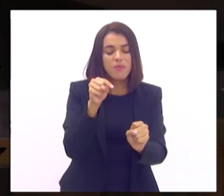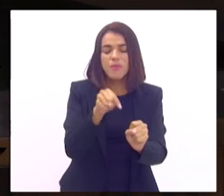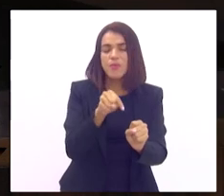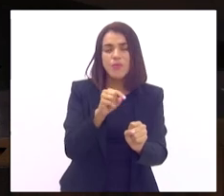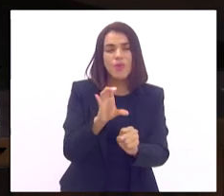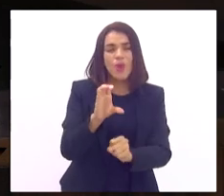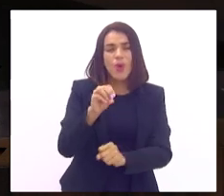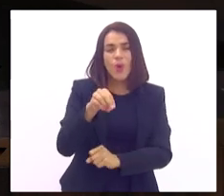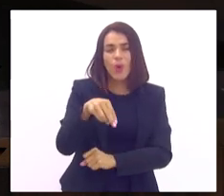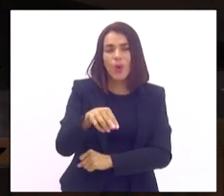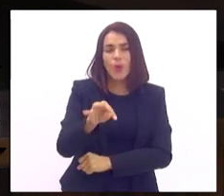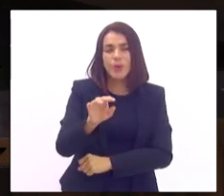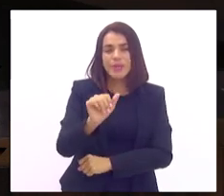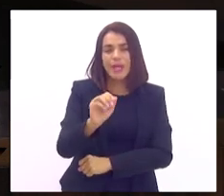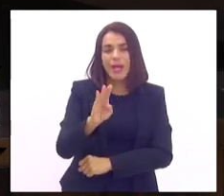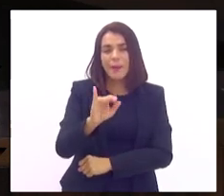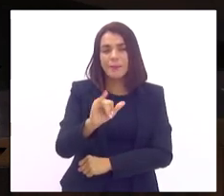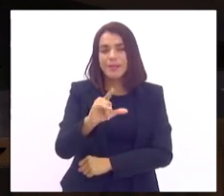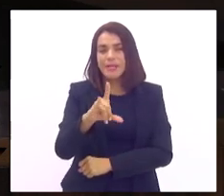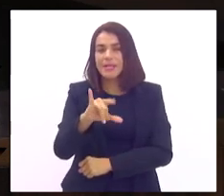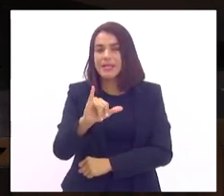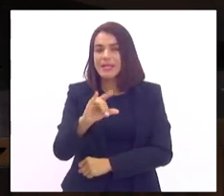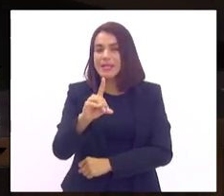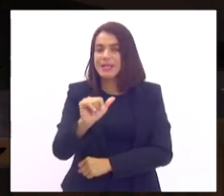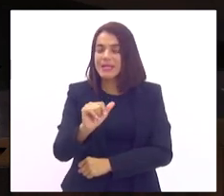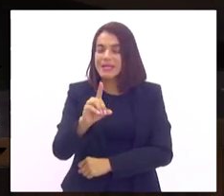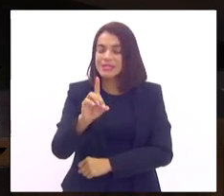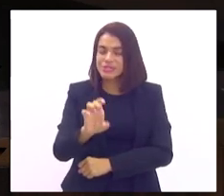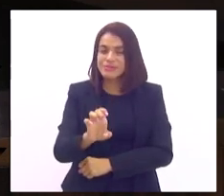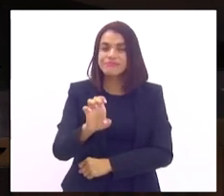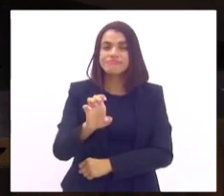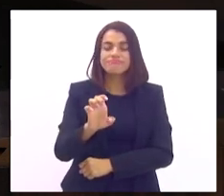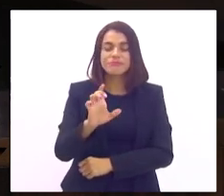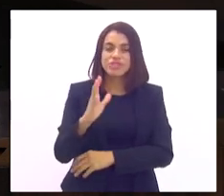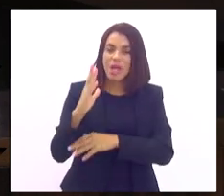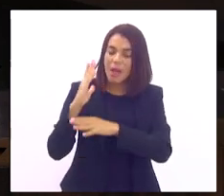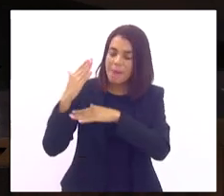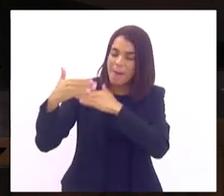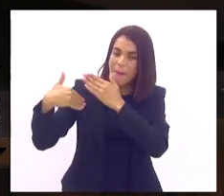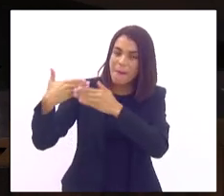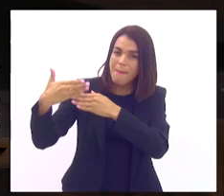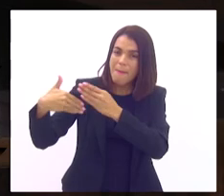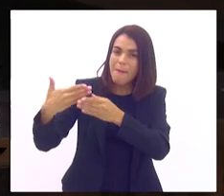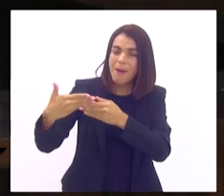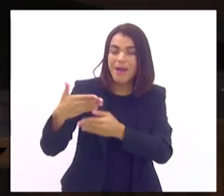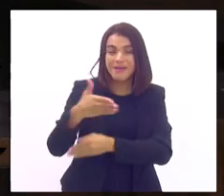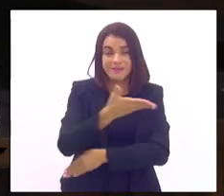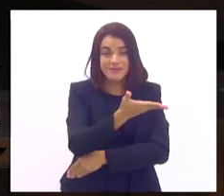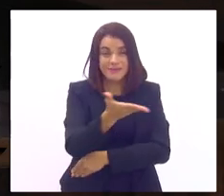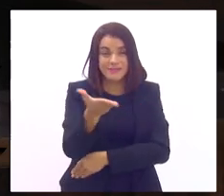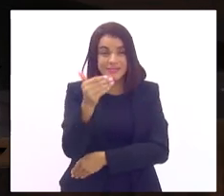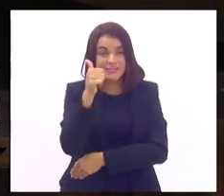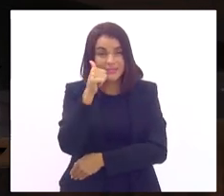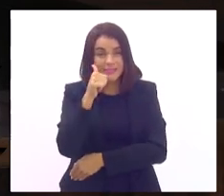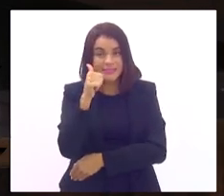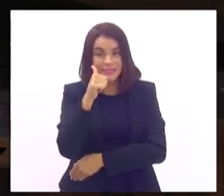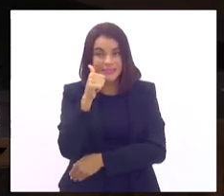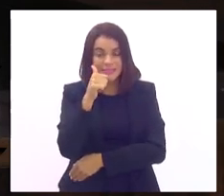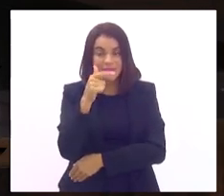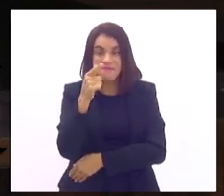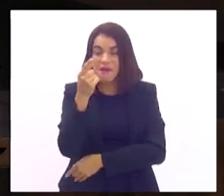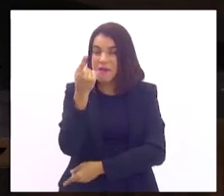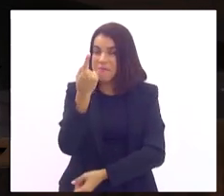que também, ao longo desses últimos anos, vocês, meninas, vão nos